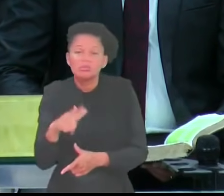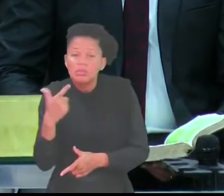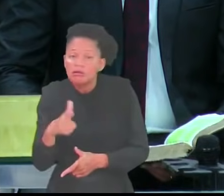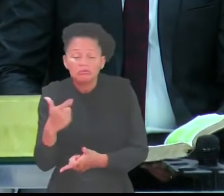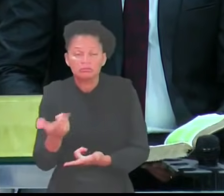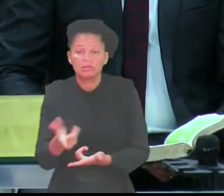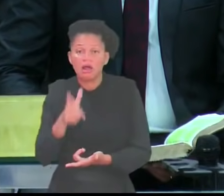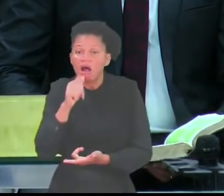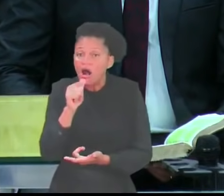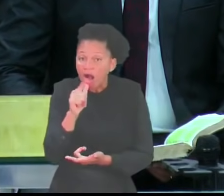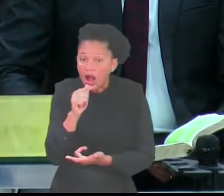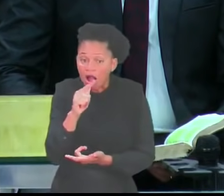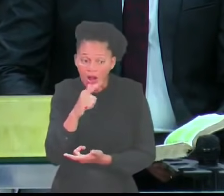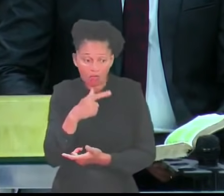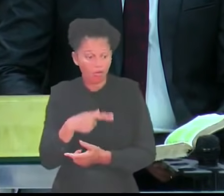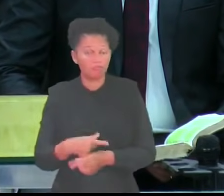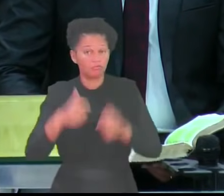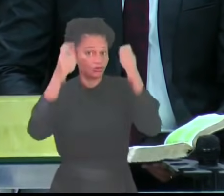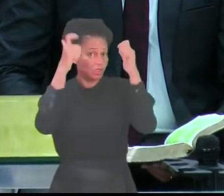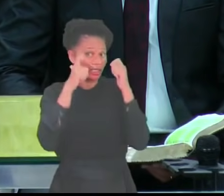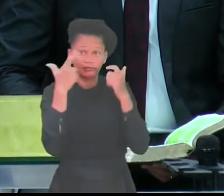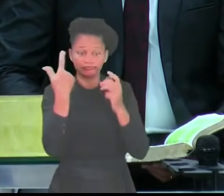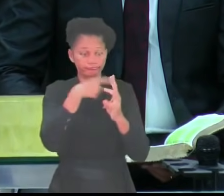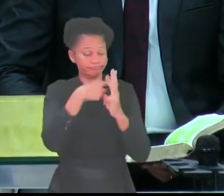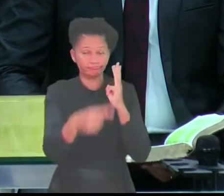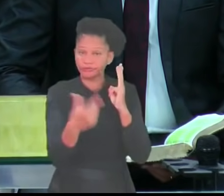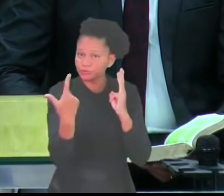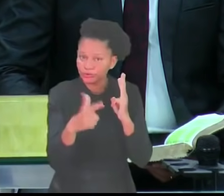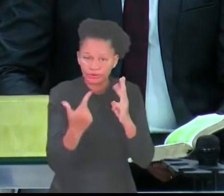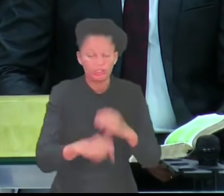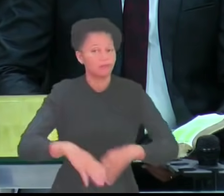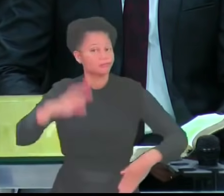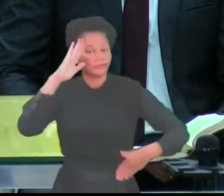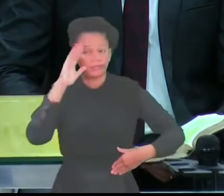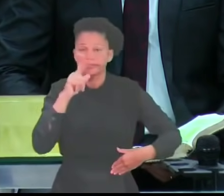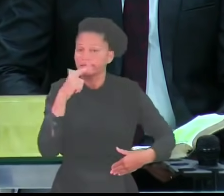animais, nem tinha água para o gado. Aleluia.